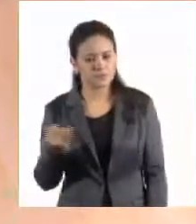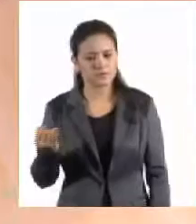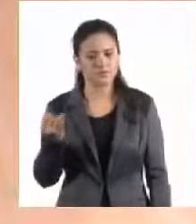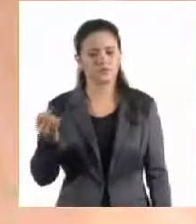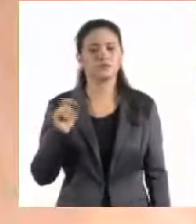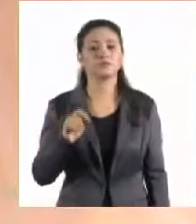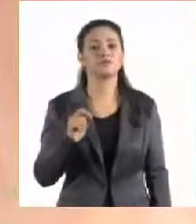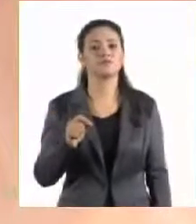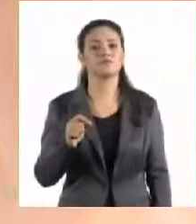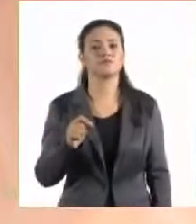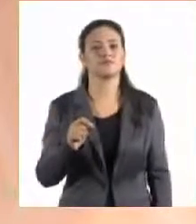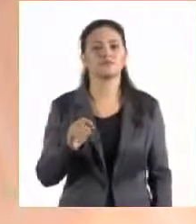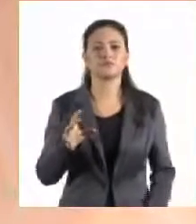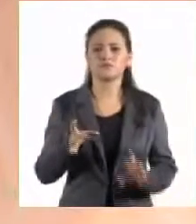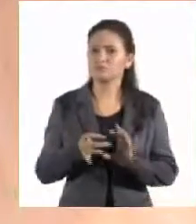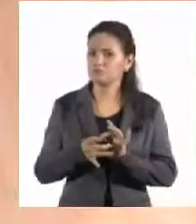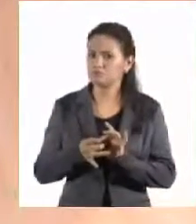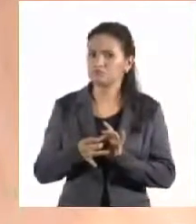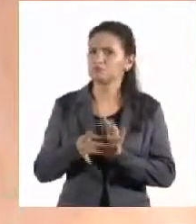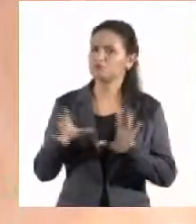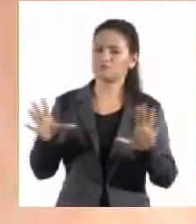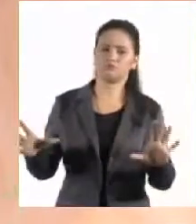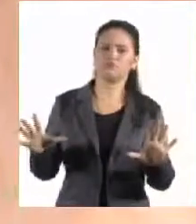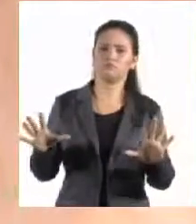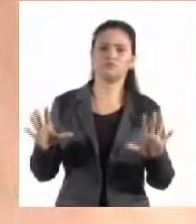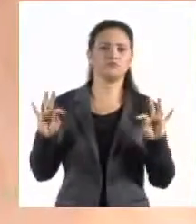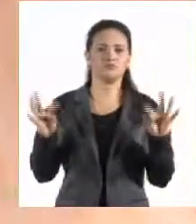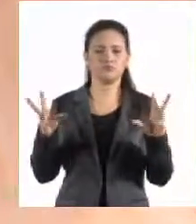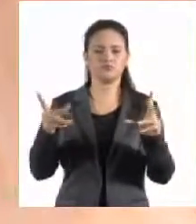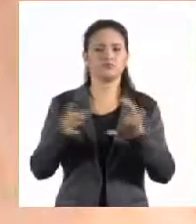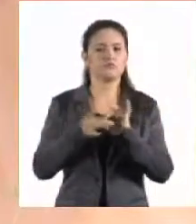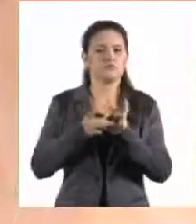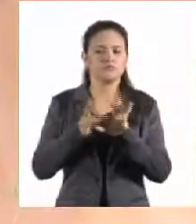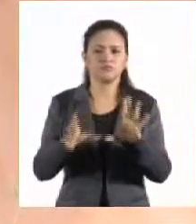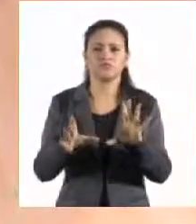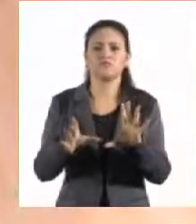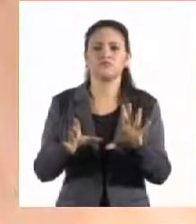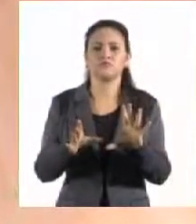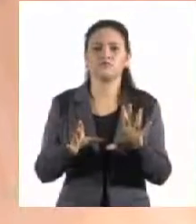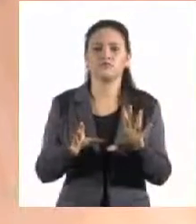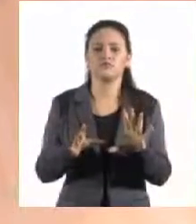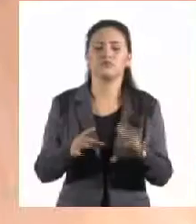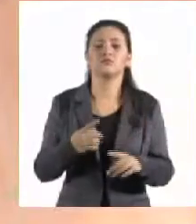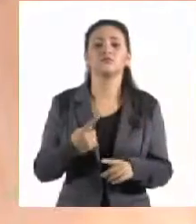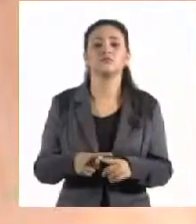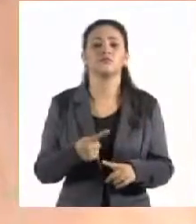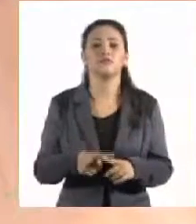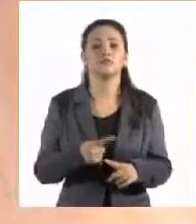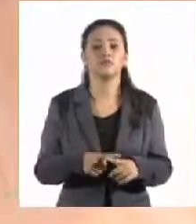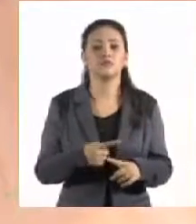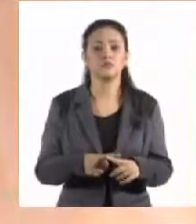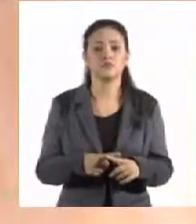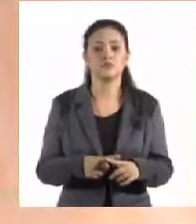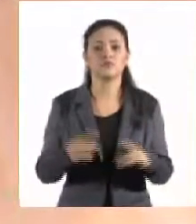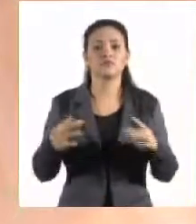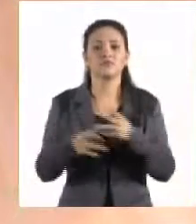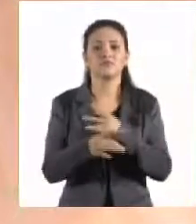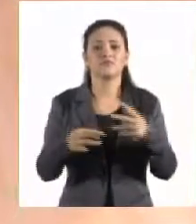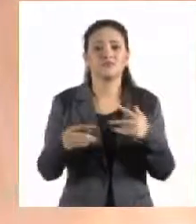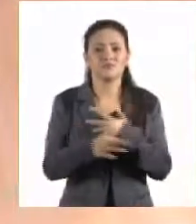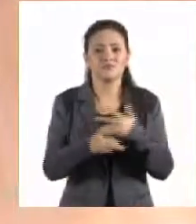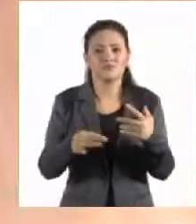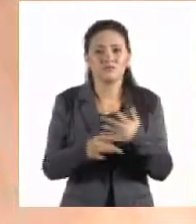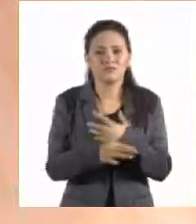processo, pois dessas inscrições foram contemplados 213 municípios, ou seja, praticamente 100%